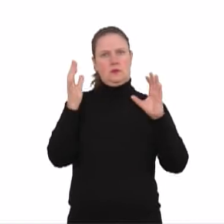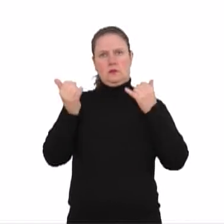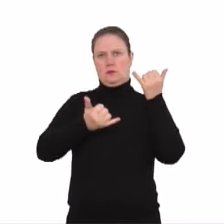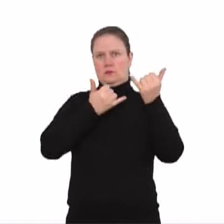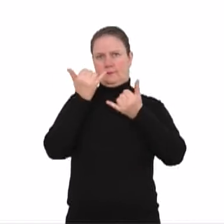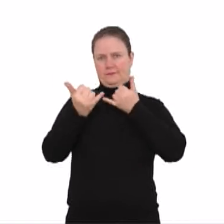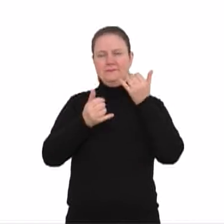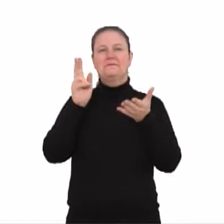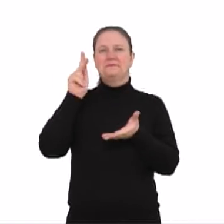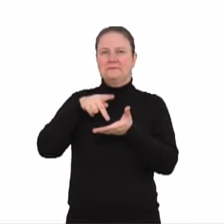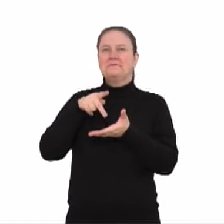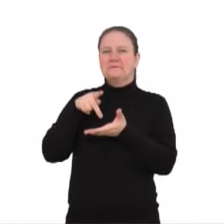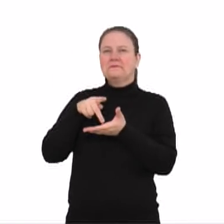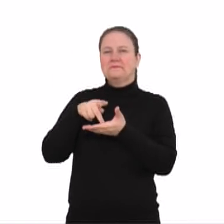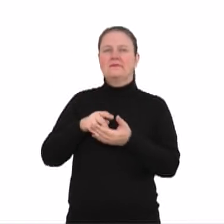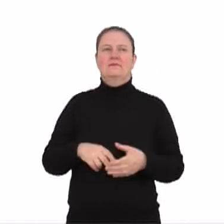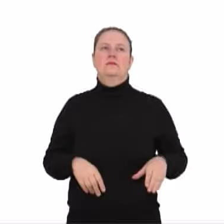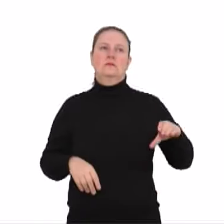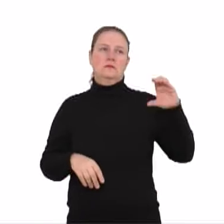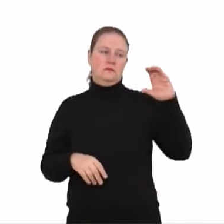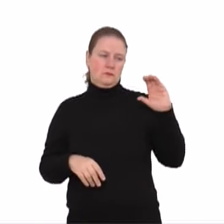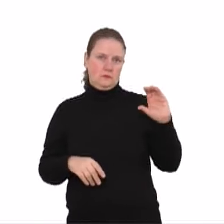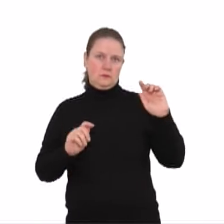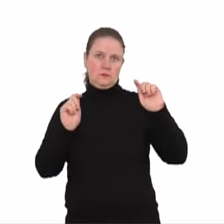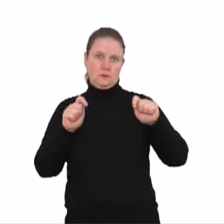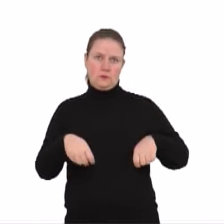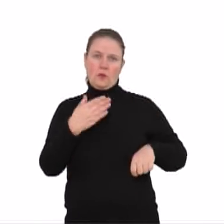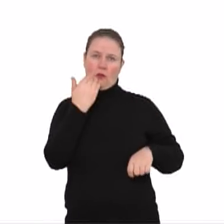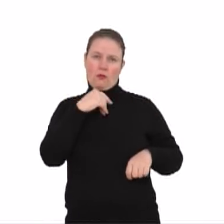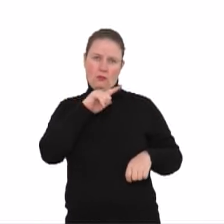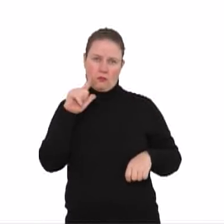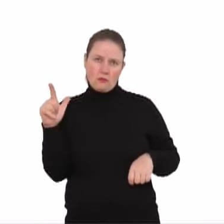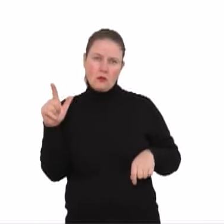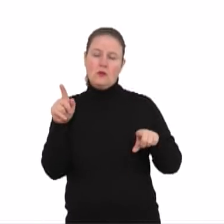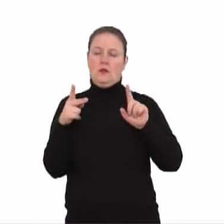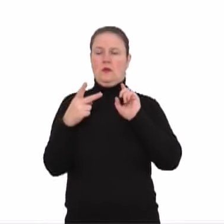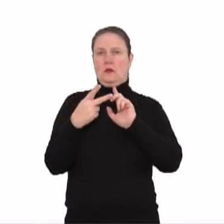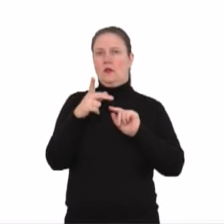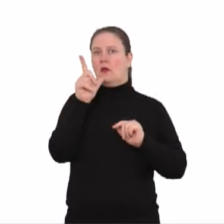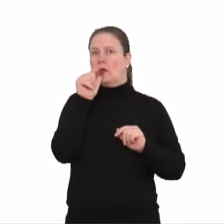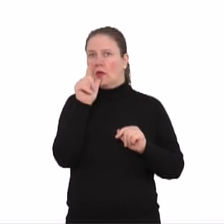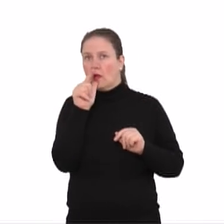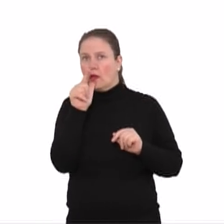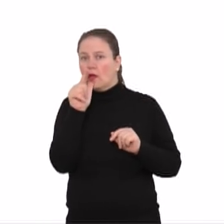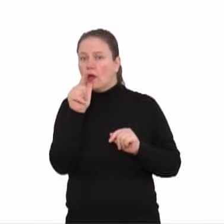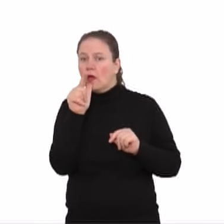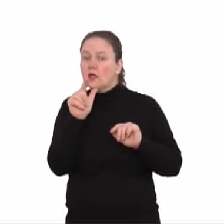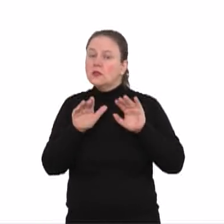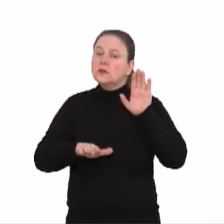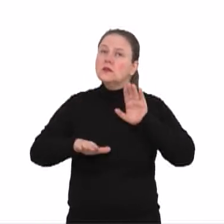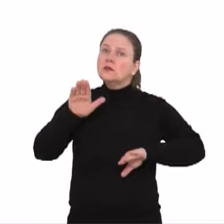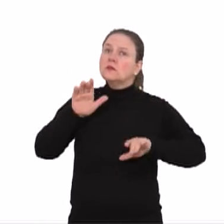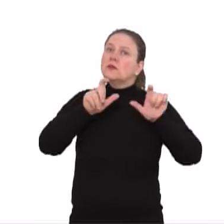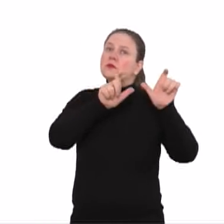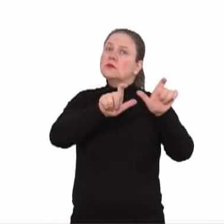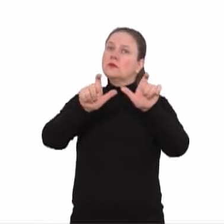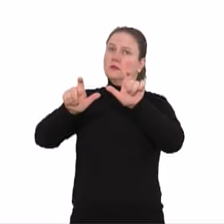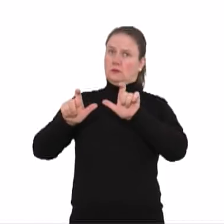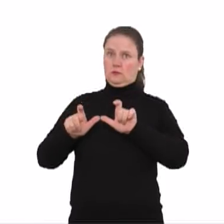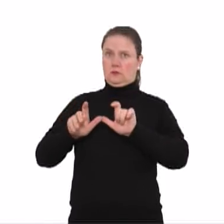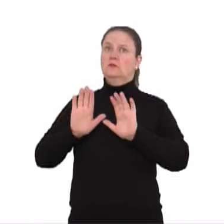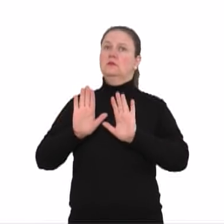Verdadeiro. C, você pode levar lanche e água? Pode, em alguns parques, determinados parques sim, alguns